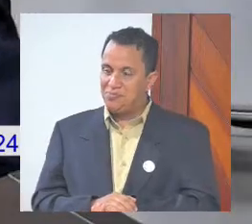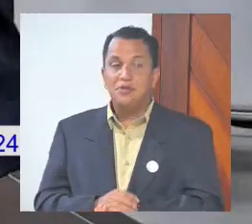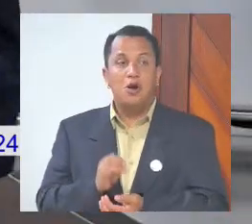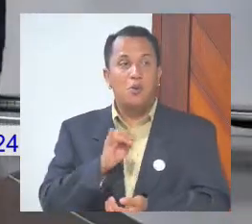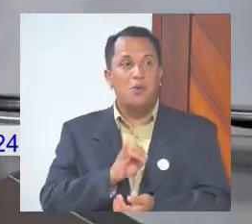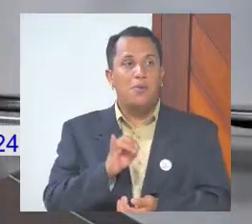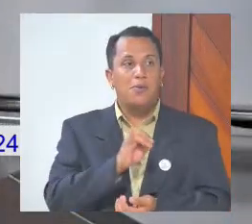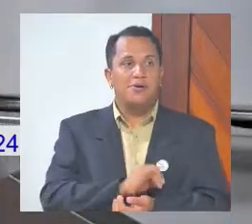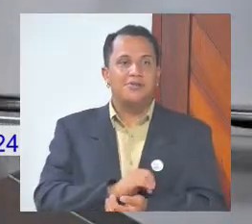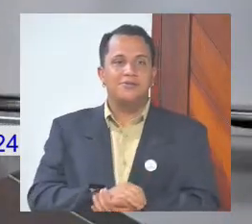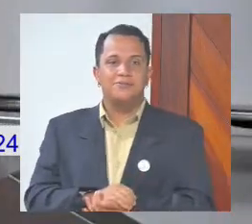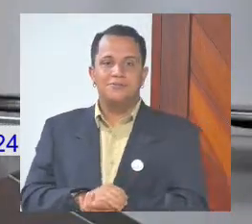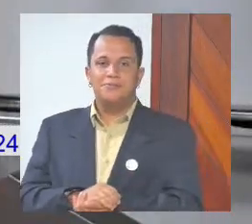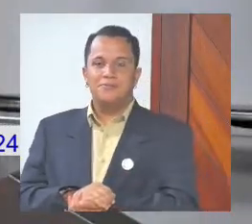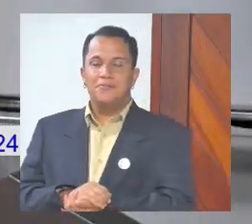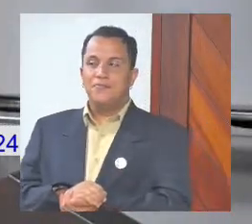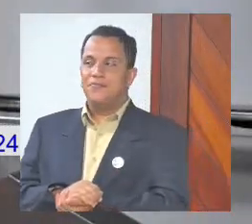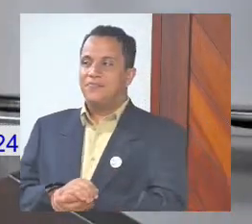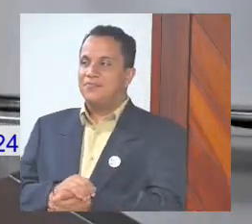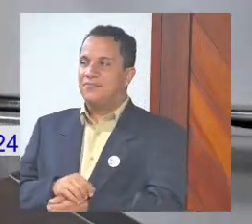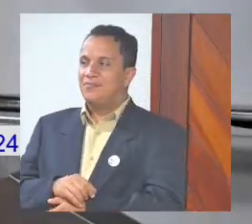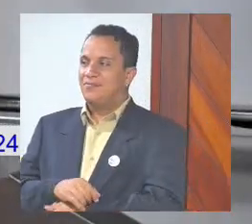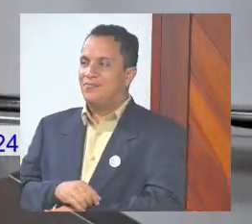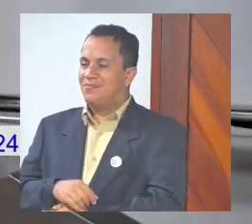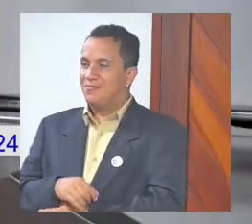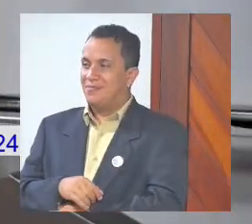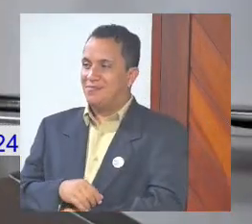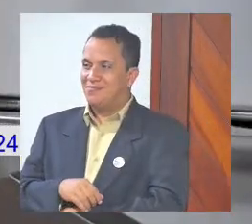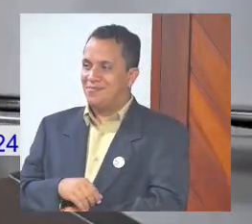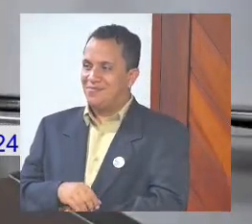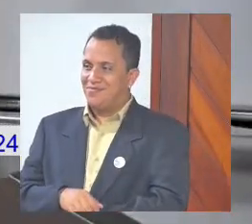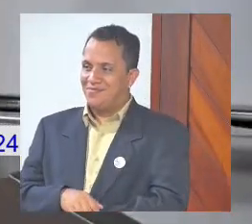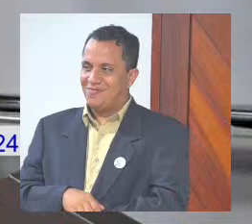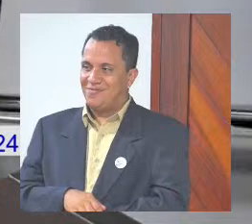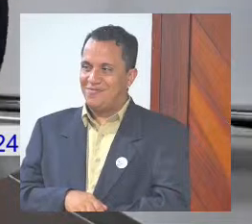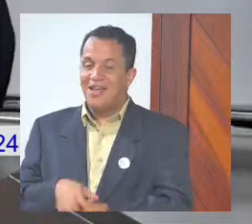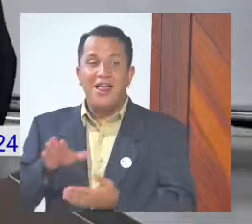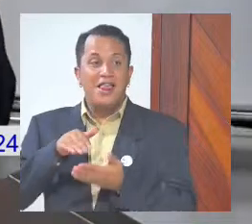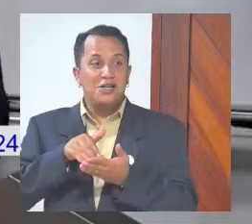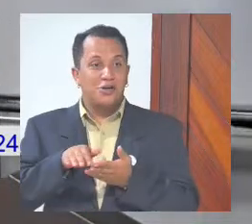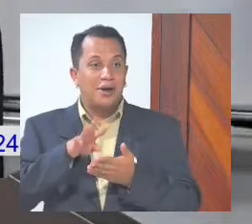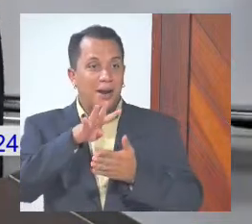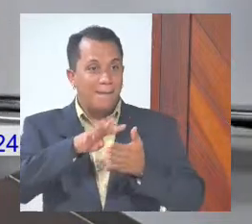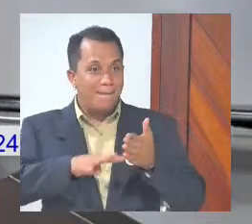Oi. Quer tirar? Tu te lembra que eu saí e o Edinho tirou?